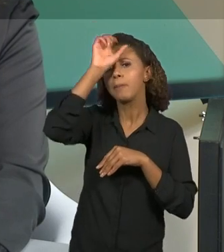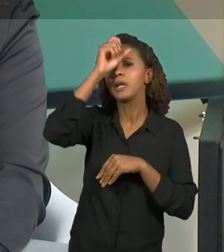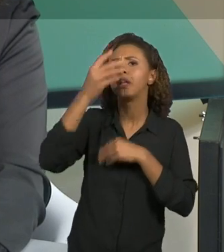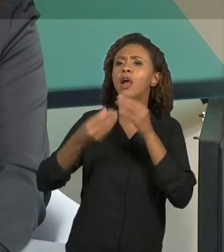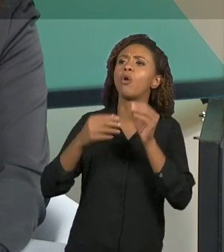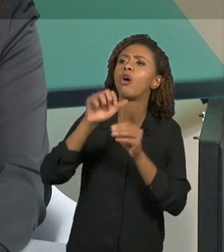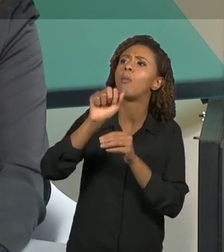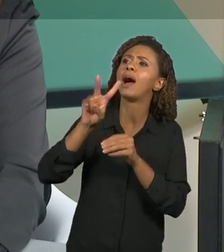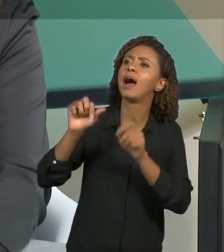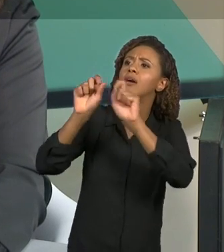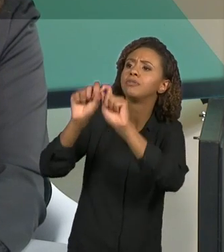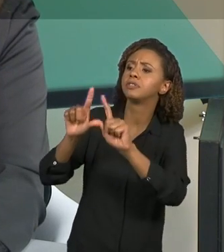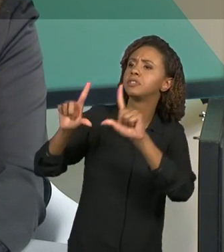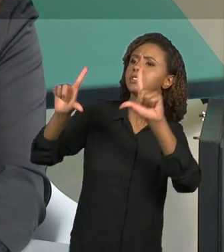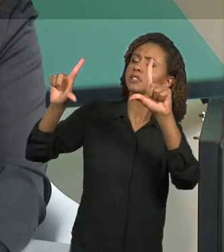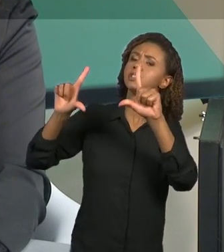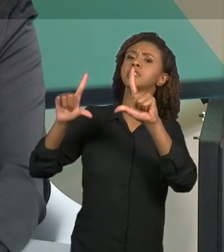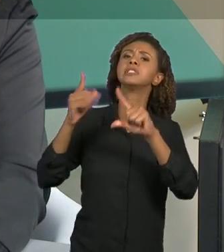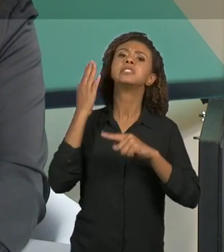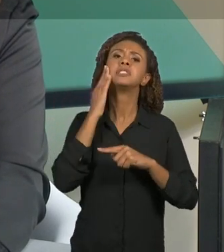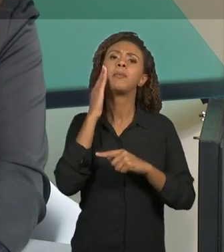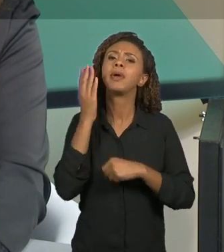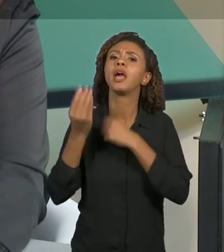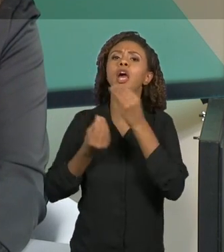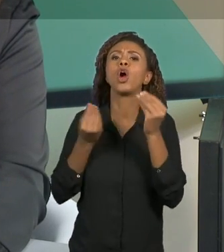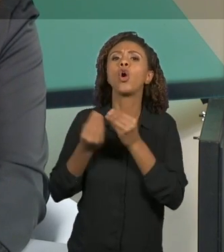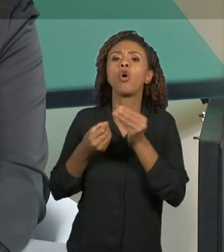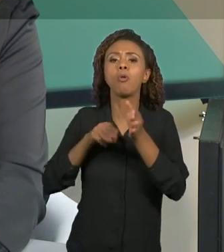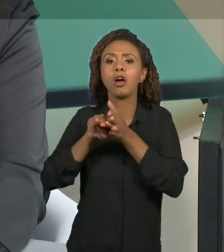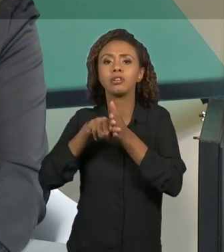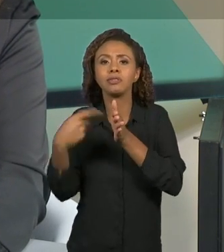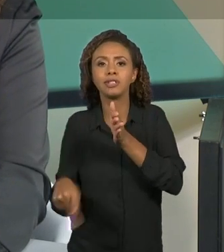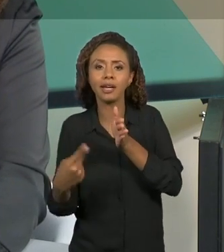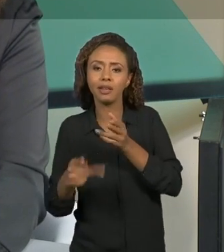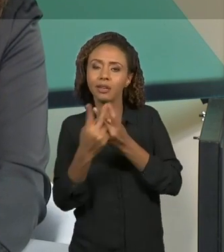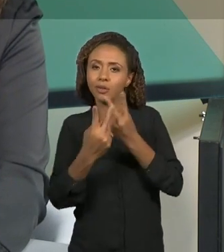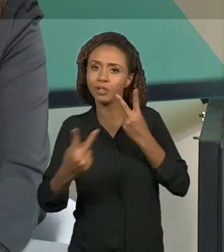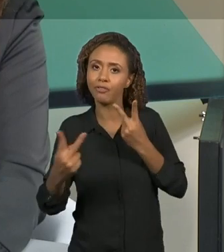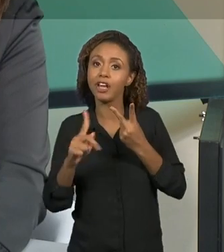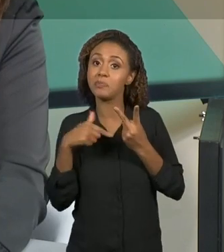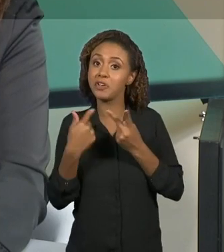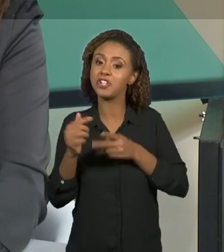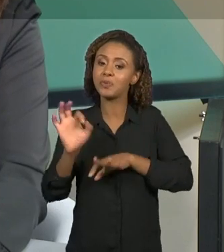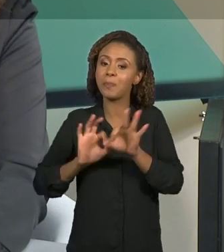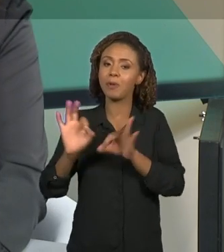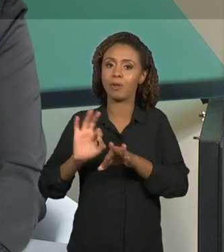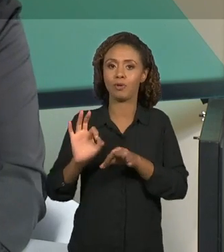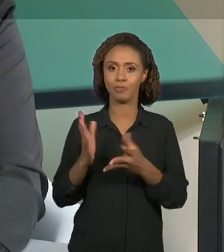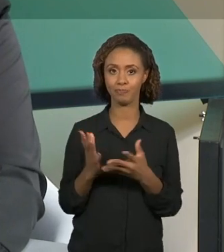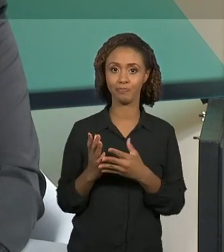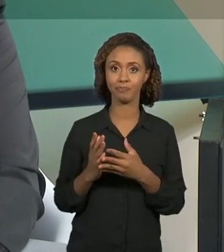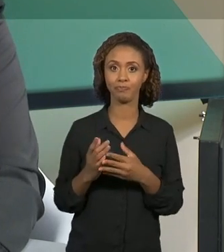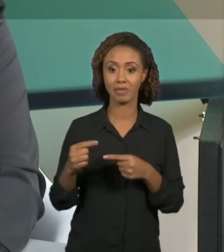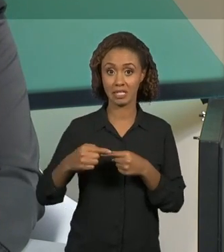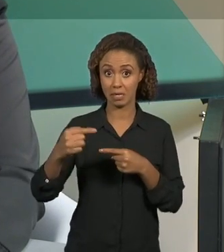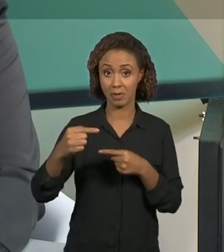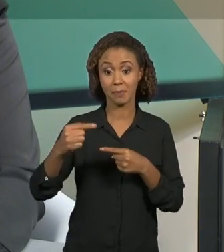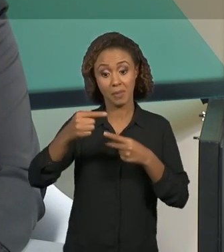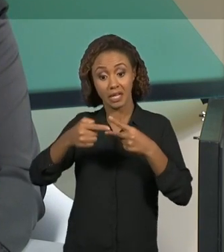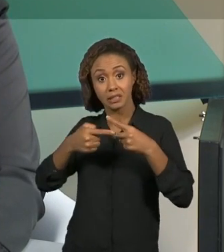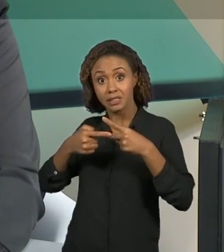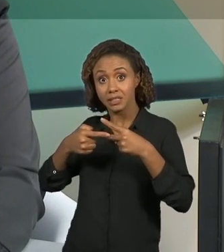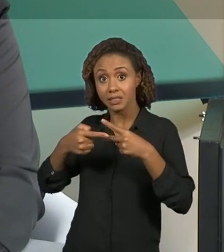aprendizagem e vai saber mais sobre a metodologia que a gente usa tá então a gente preparou esse momento aí a partir da